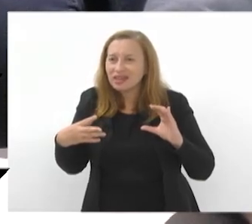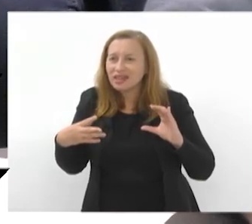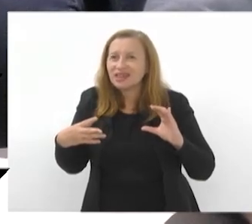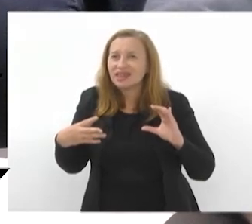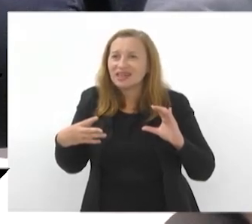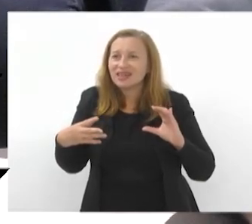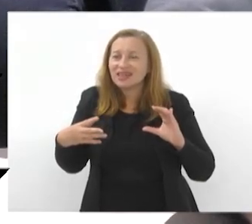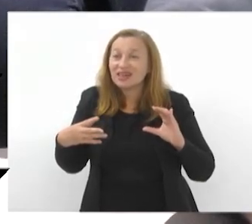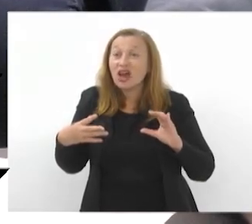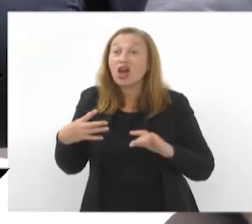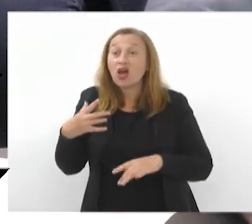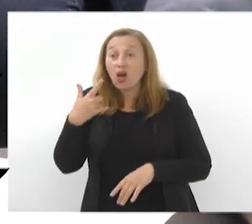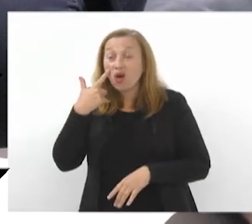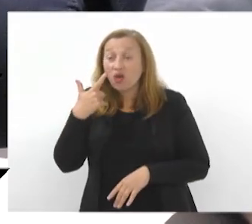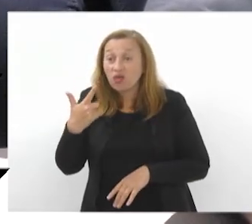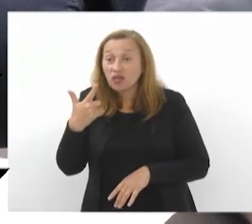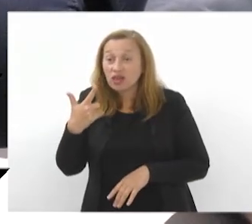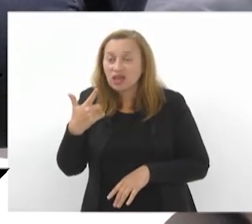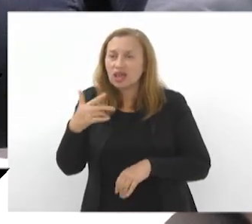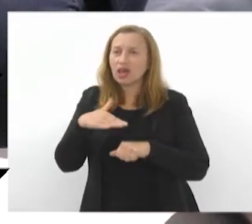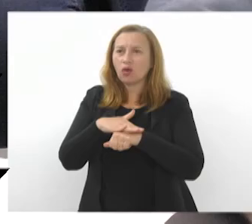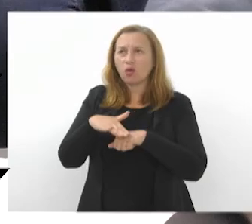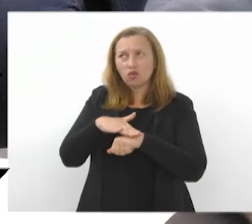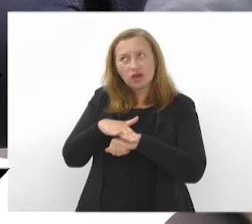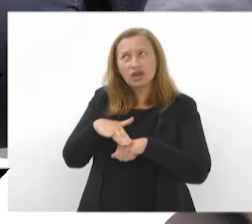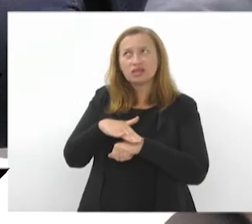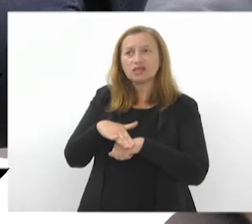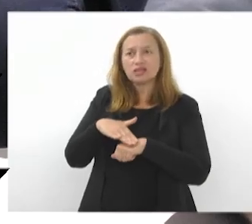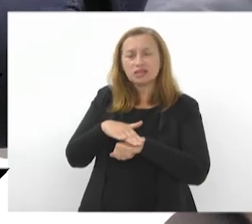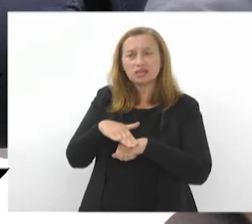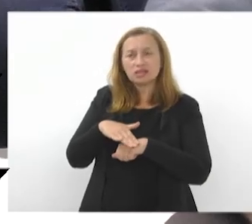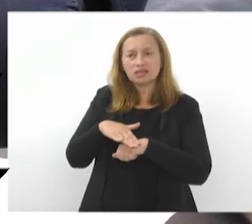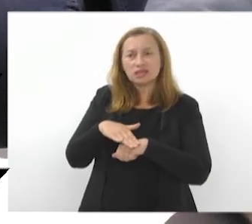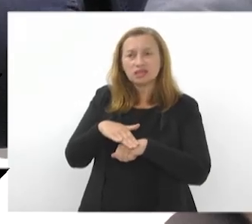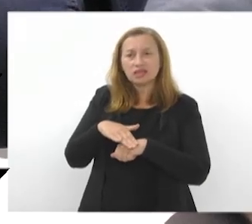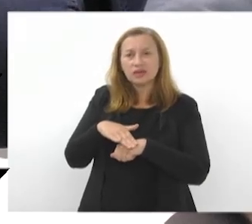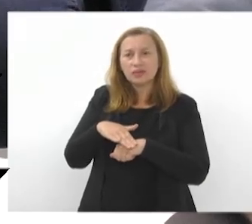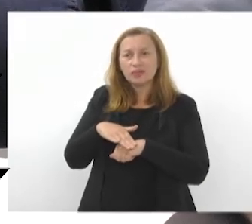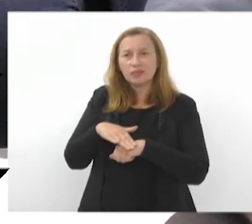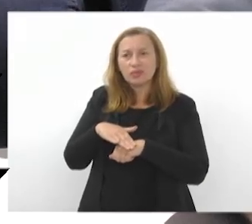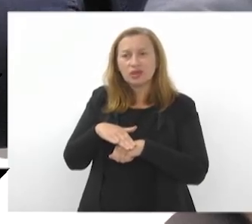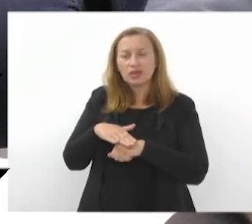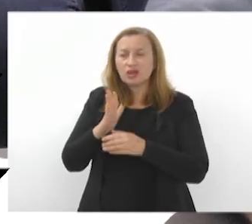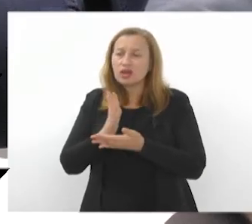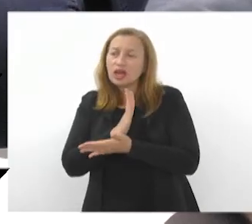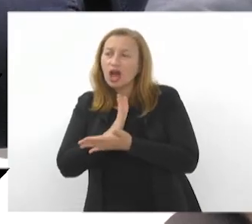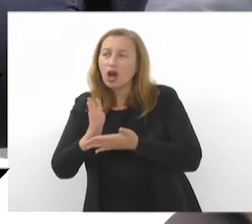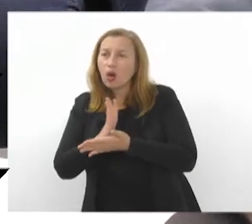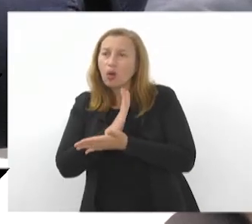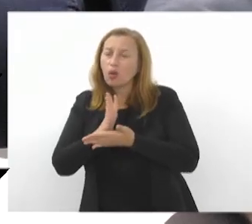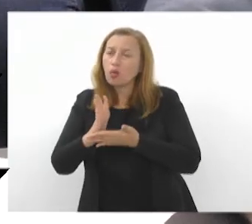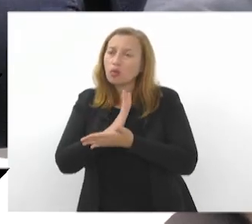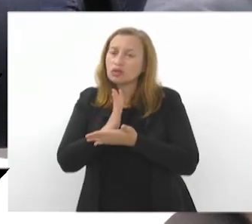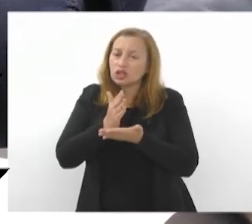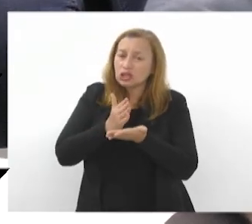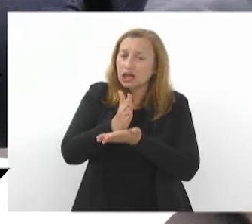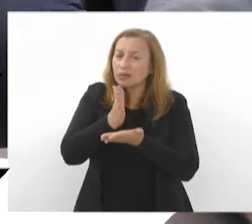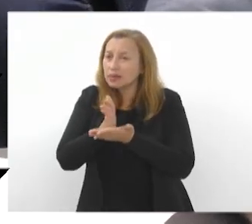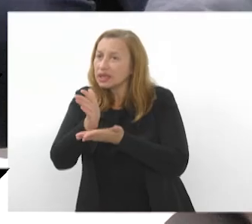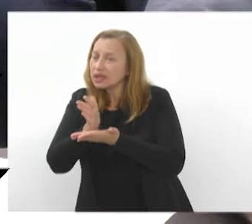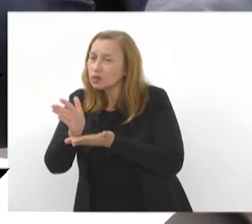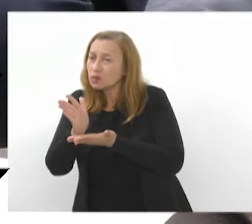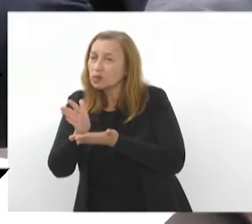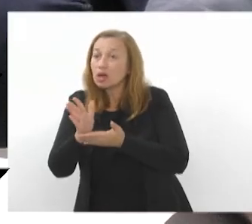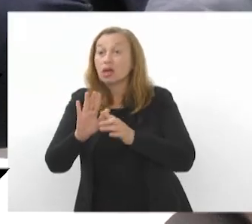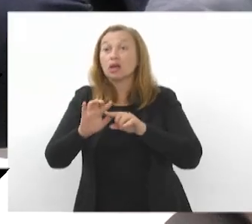Eu vi que aquela nossa conversa acabou entrando em algumas colunas que reproduziram. Quero dizer que,